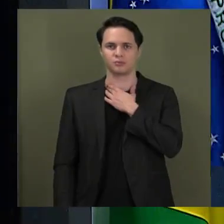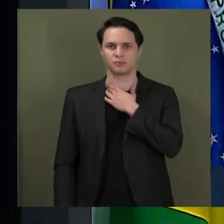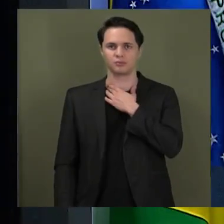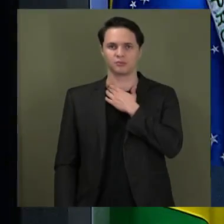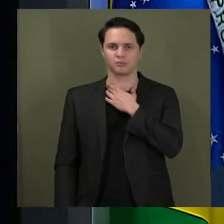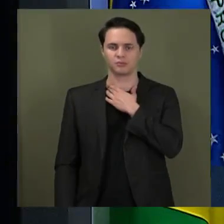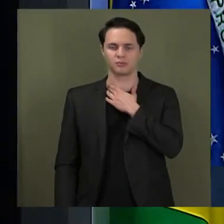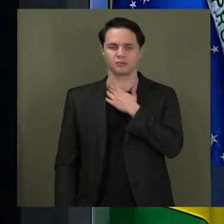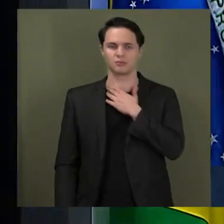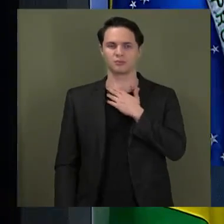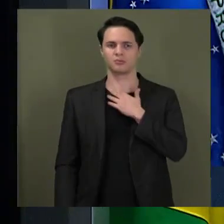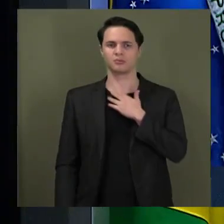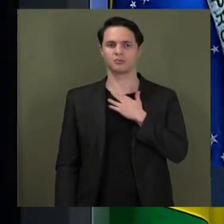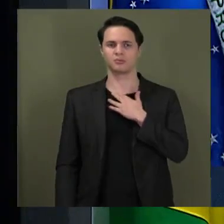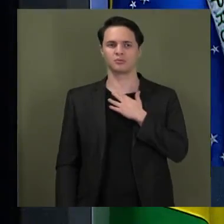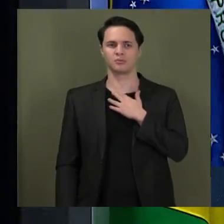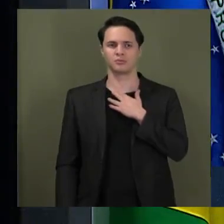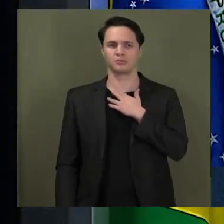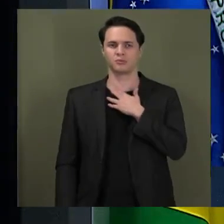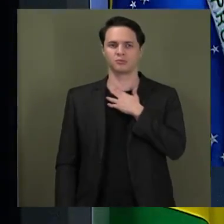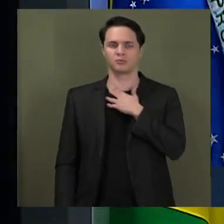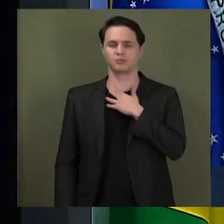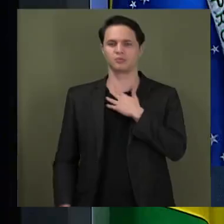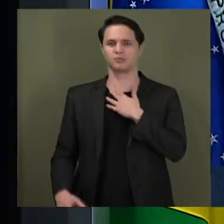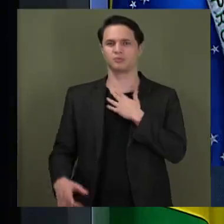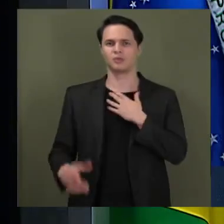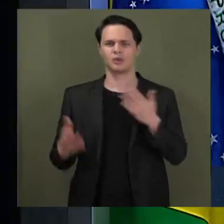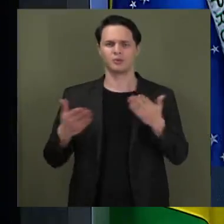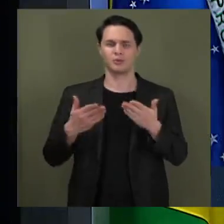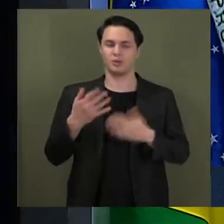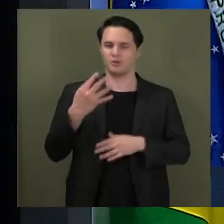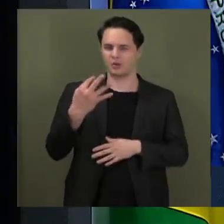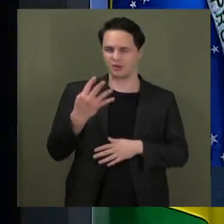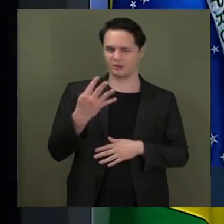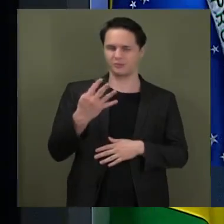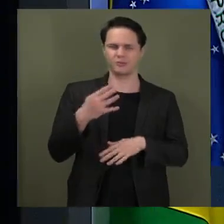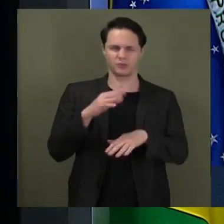Tem uma passagem, só nesses 43 segundos,